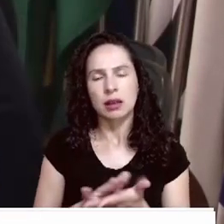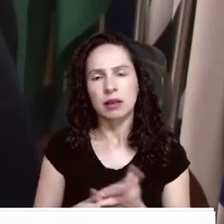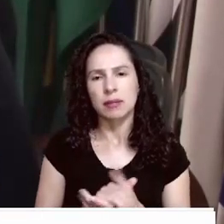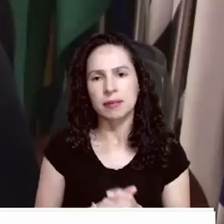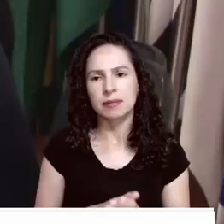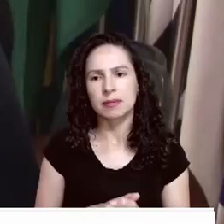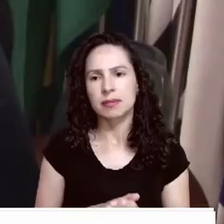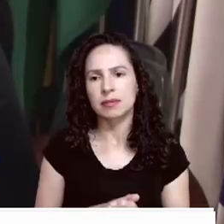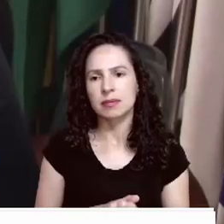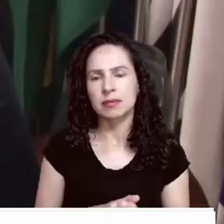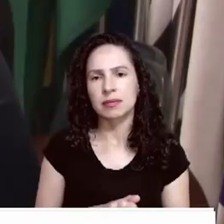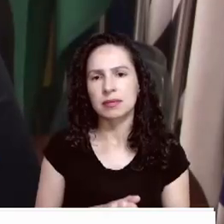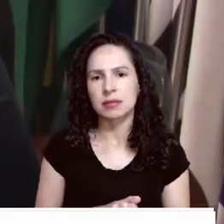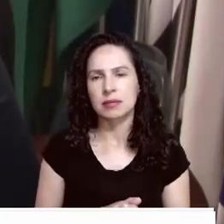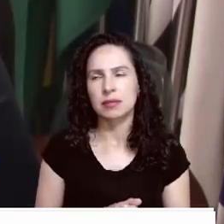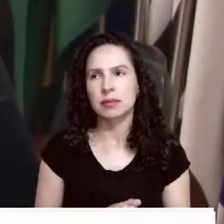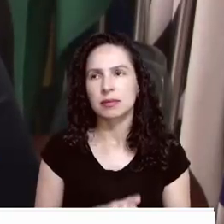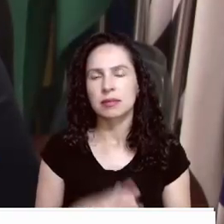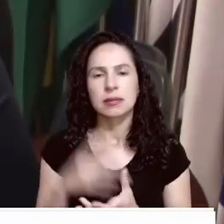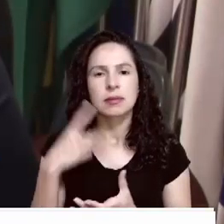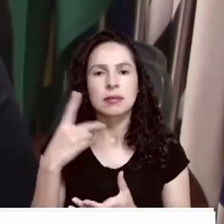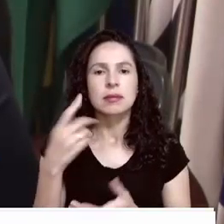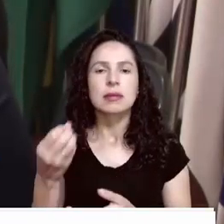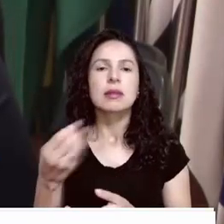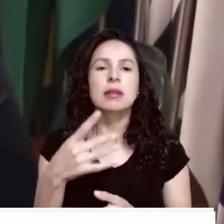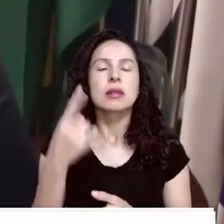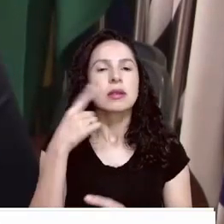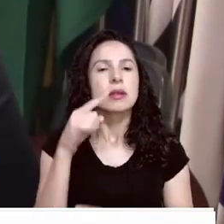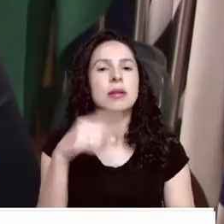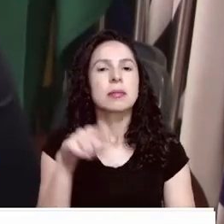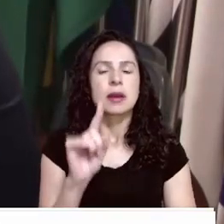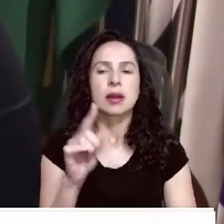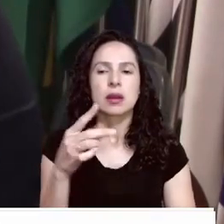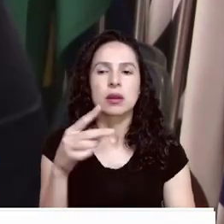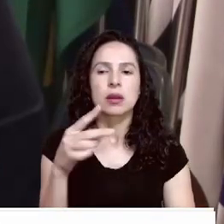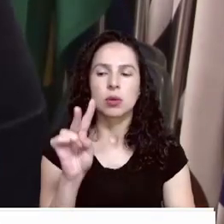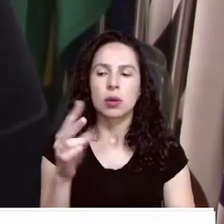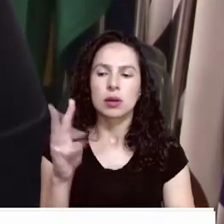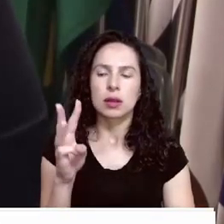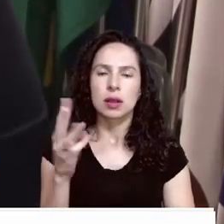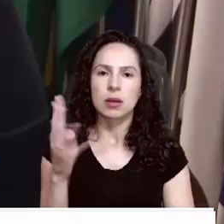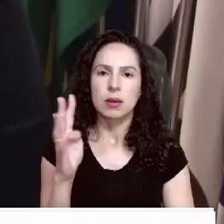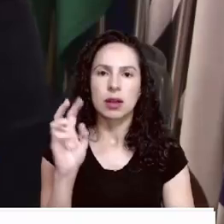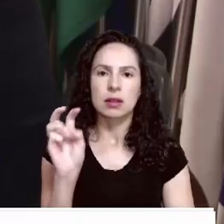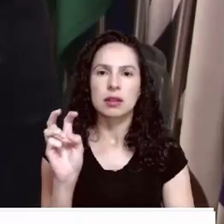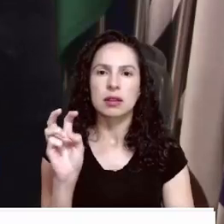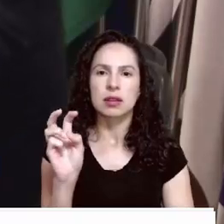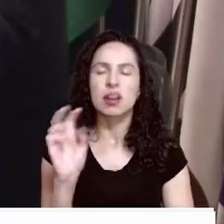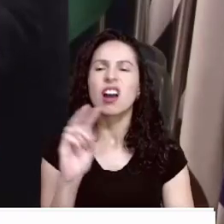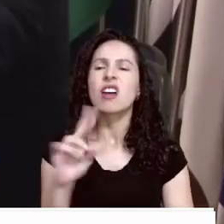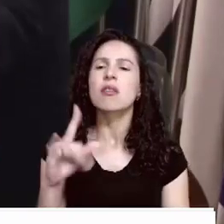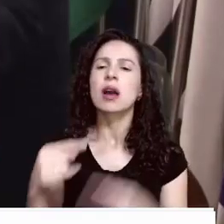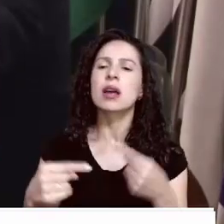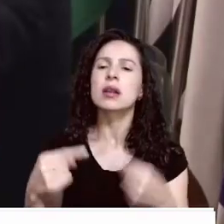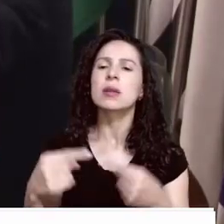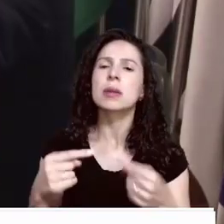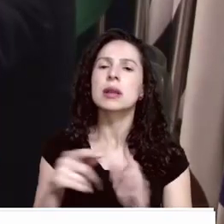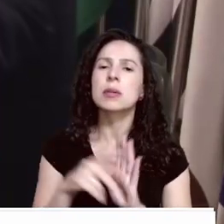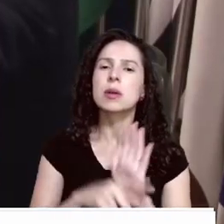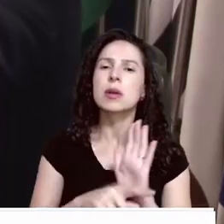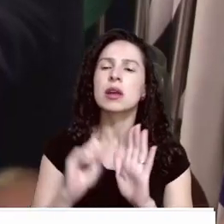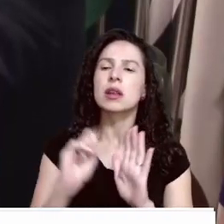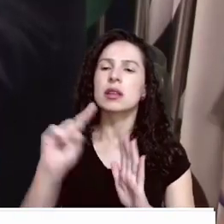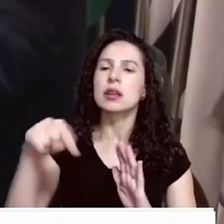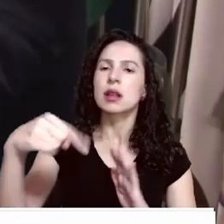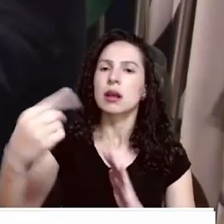Os vereadores novos, dia 1º, dia 2, dia 3, dia 4, dia 5. O que vai discutir o projeto se na próxima